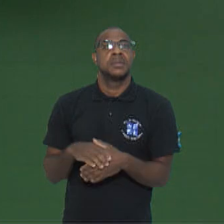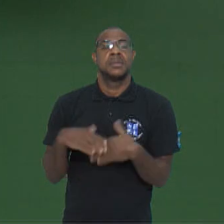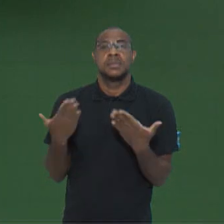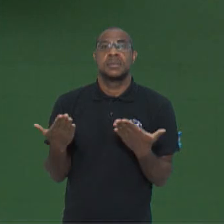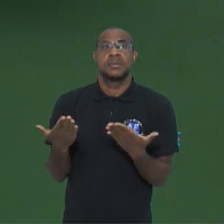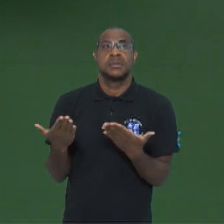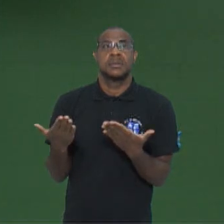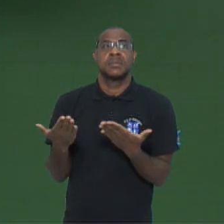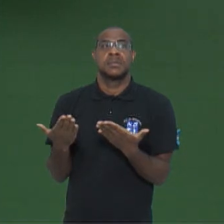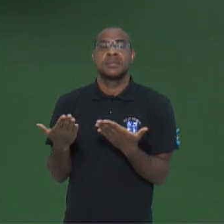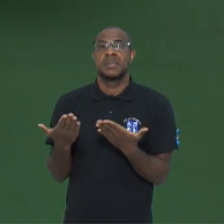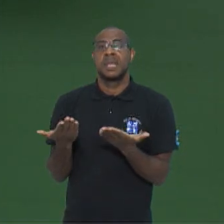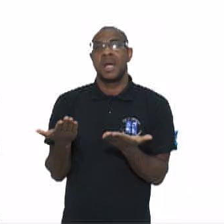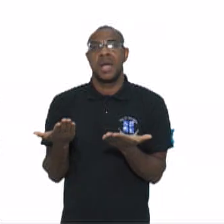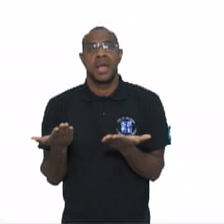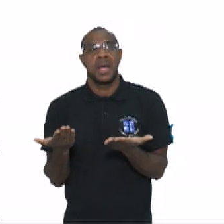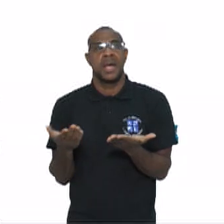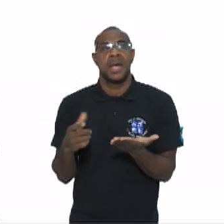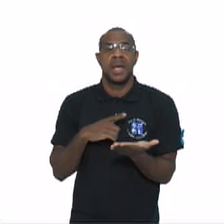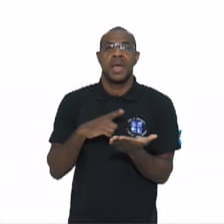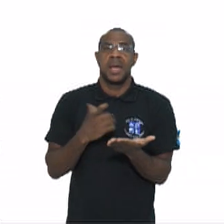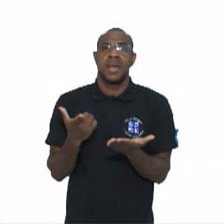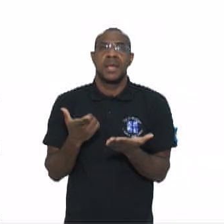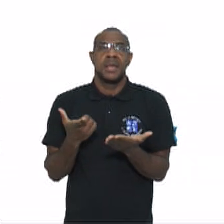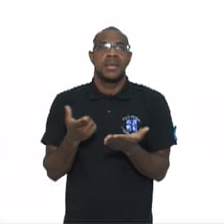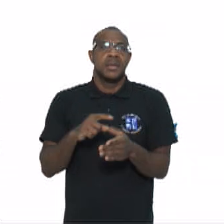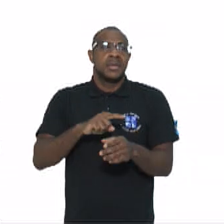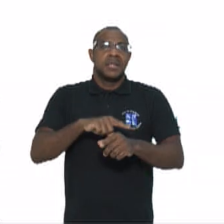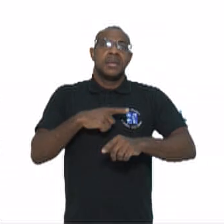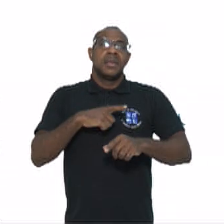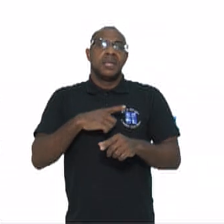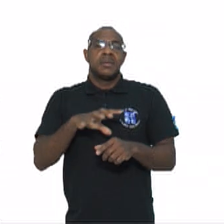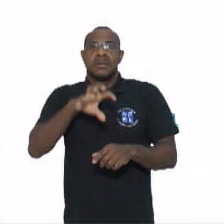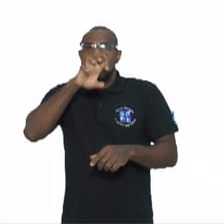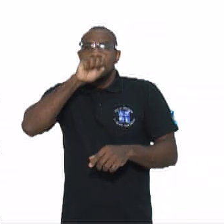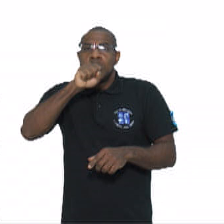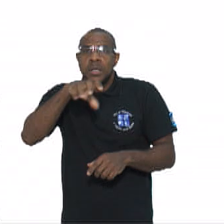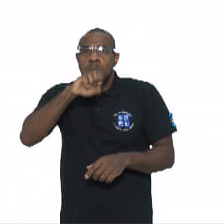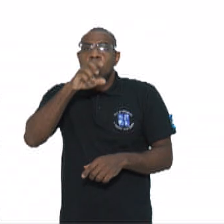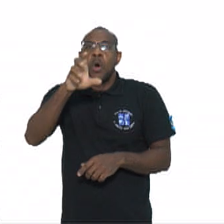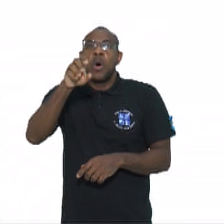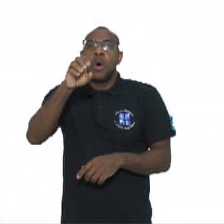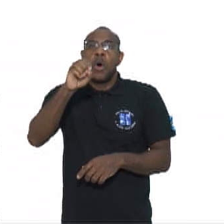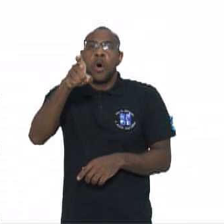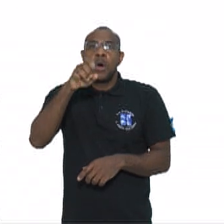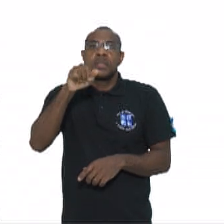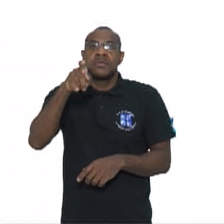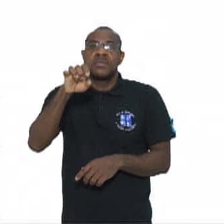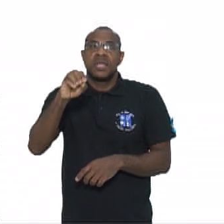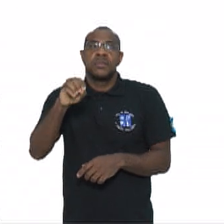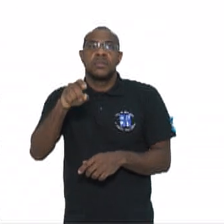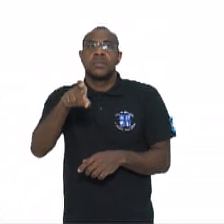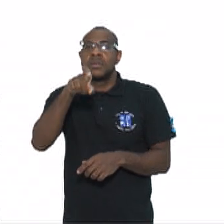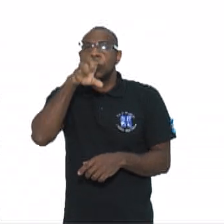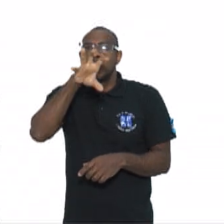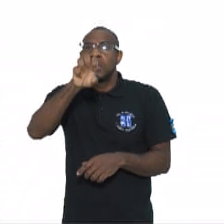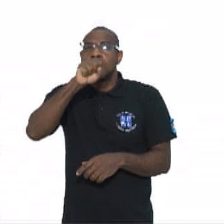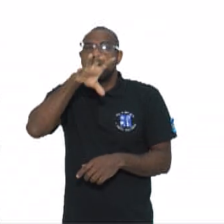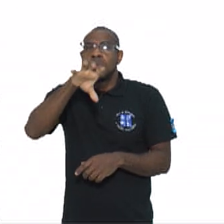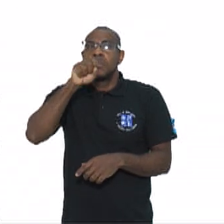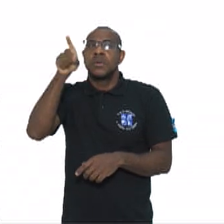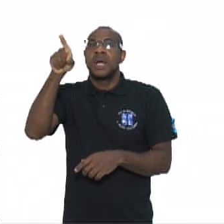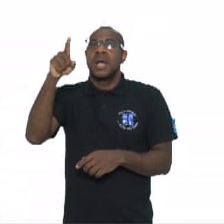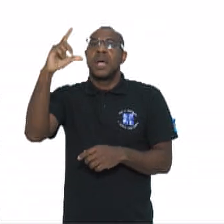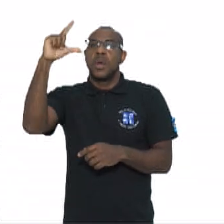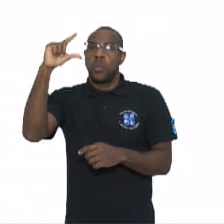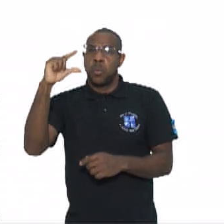8.000 metros, geralmente utiliza-se oxigênio adicional, um cilindro de oxigênio, porque a quantidade de oxigênio nessa região é muito